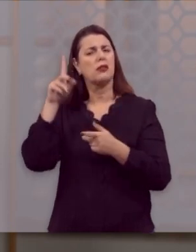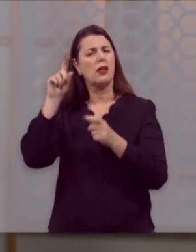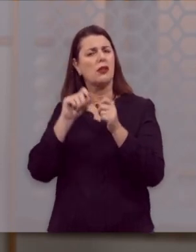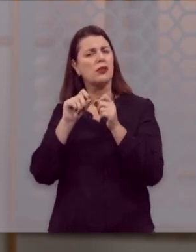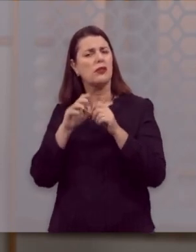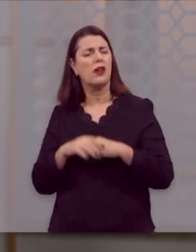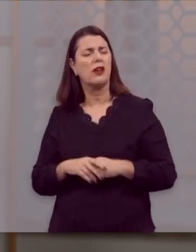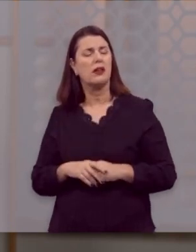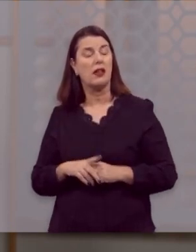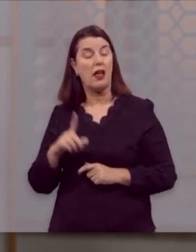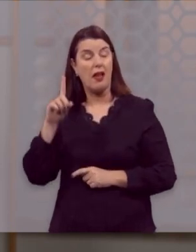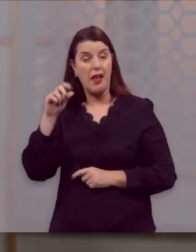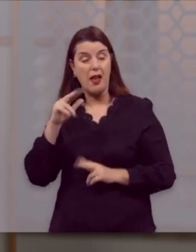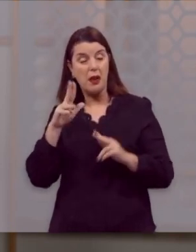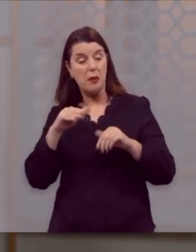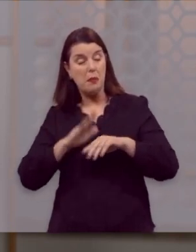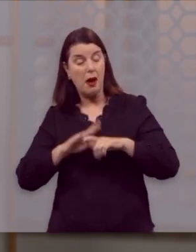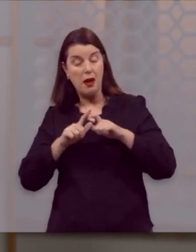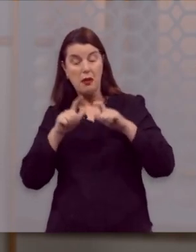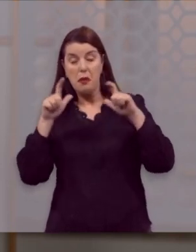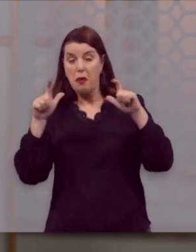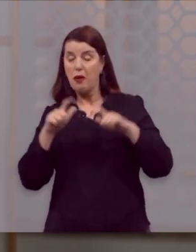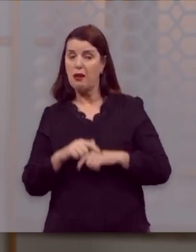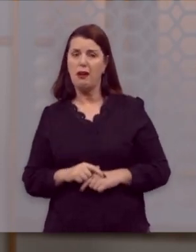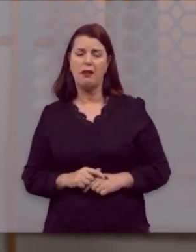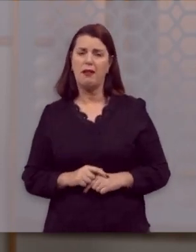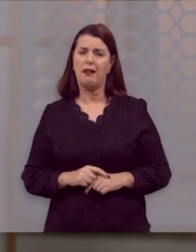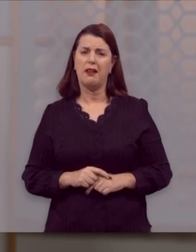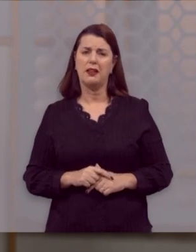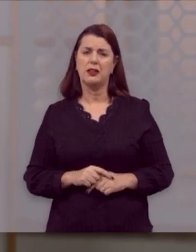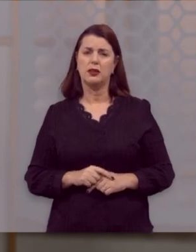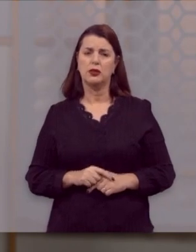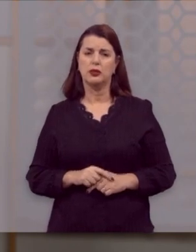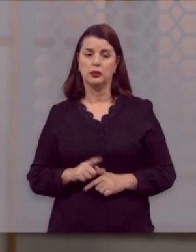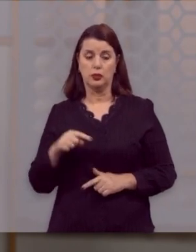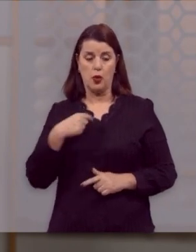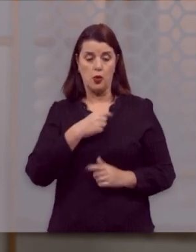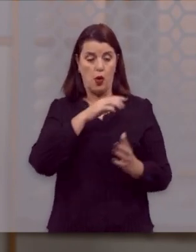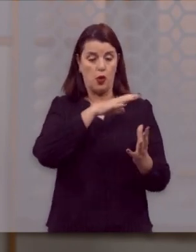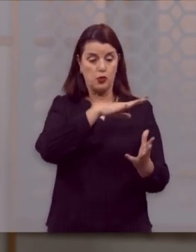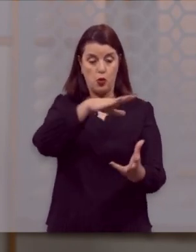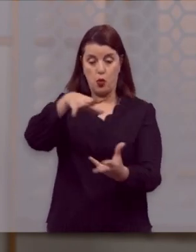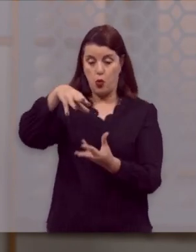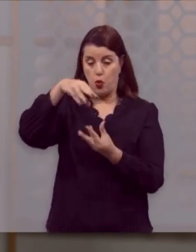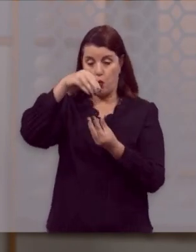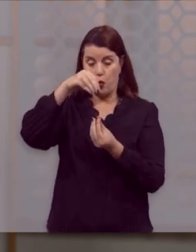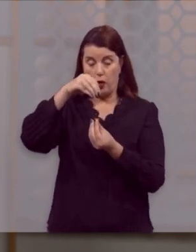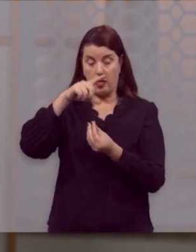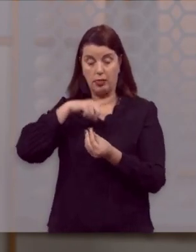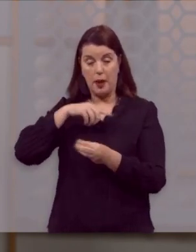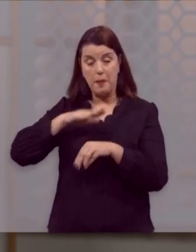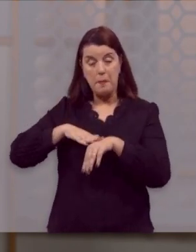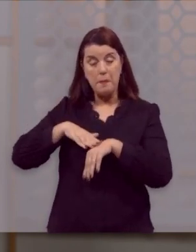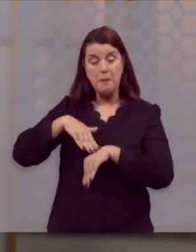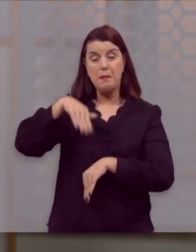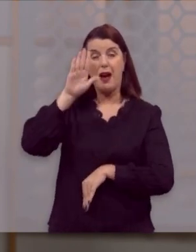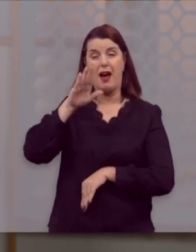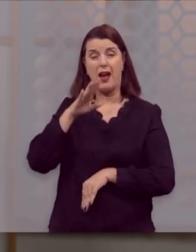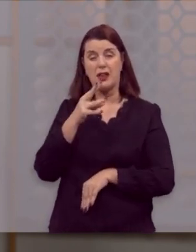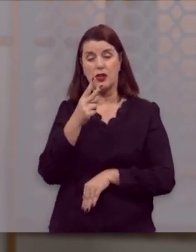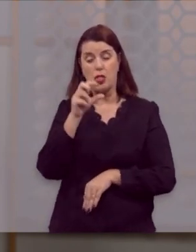Ele criou. Ele é transcendente. O nosso universo, segundo os estudiosos, tem mais